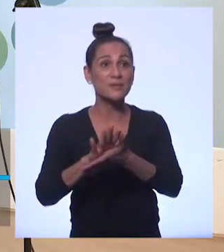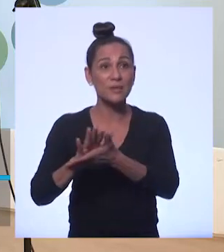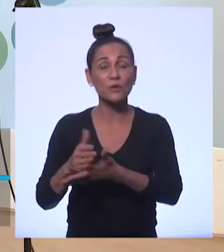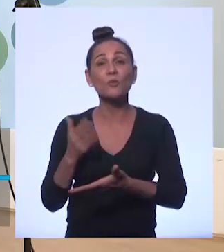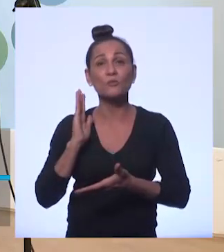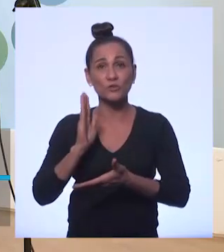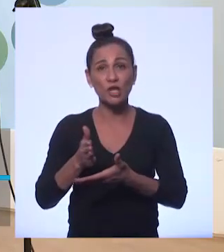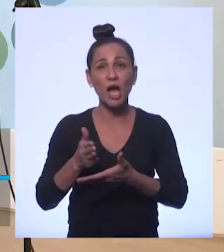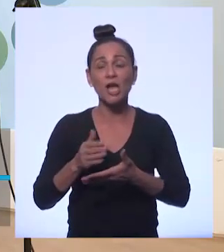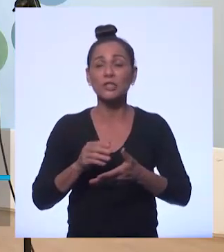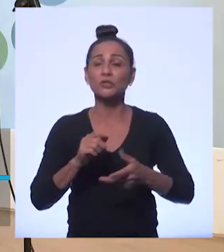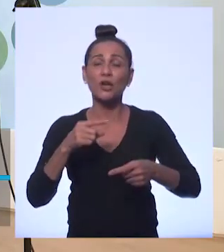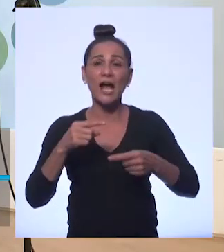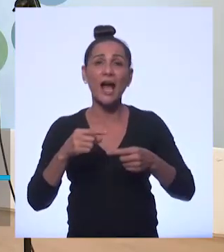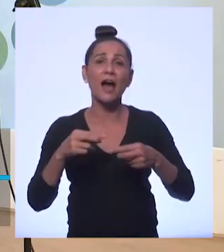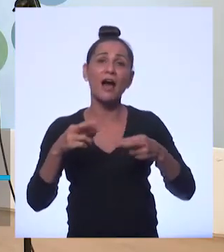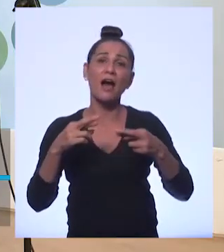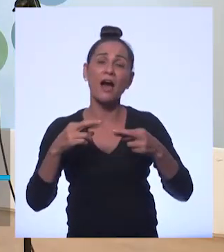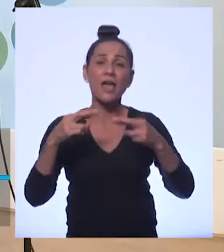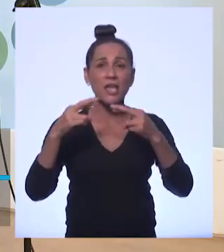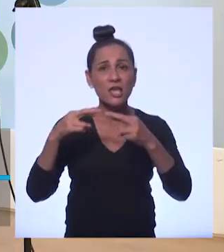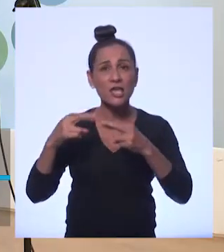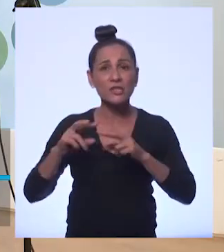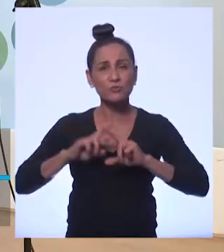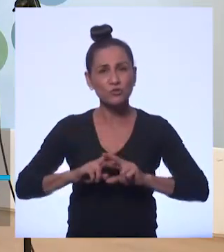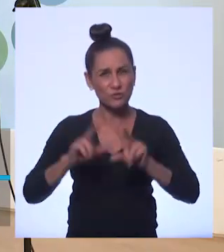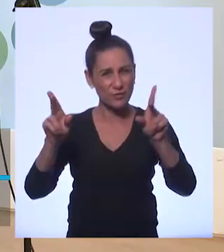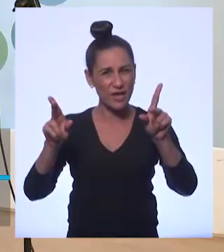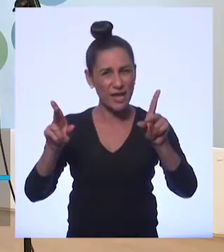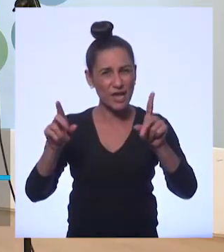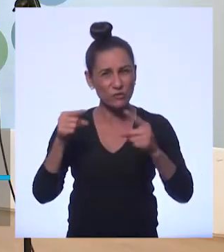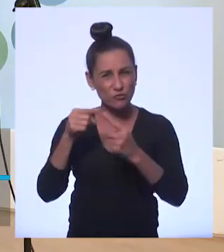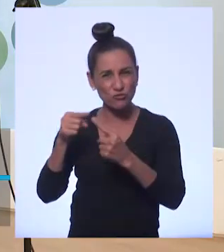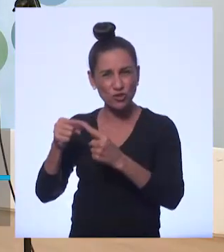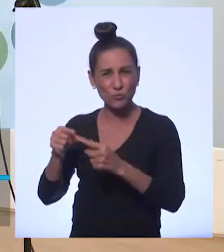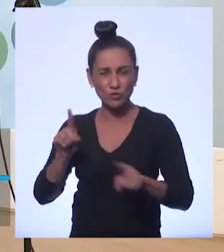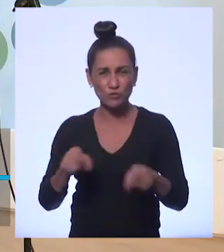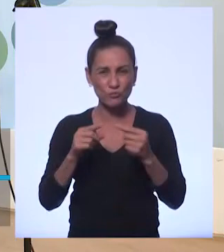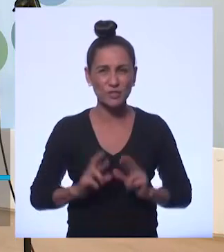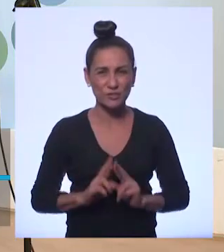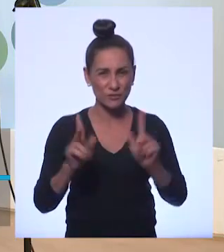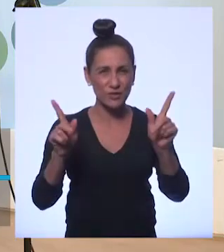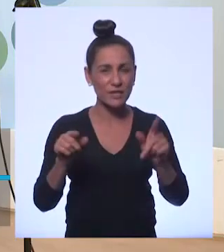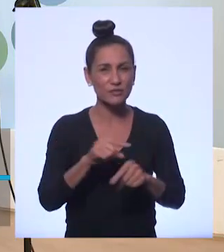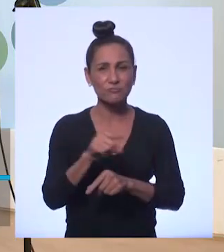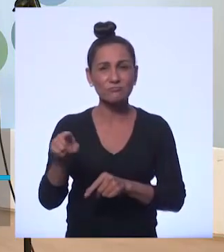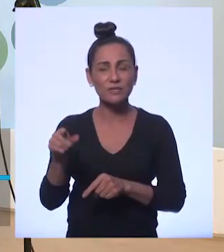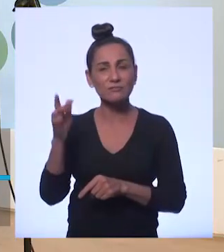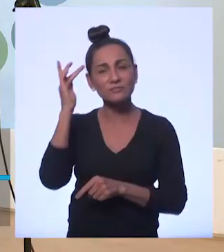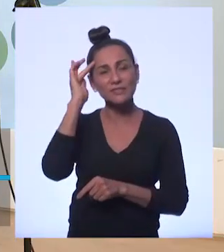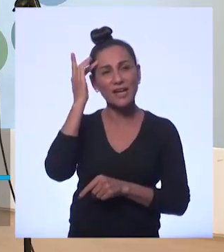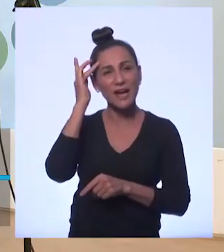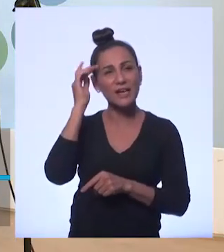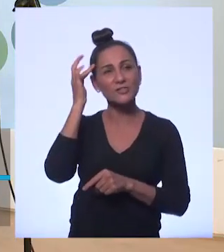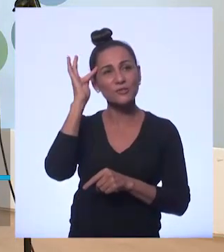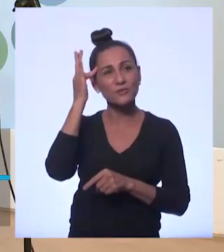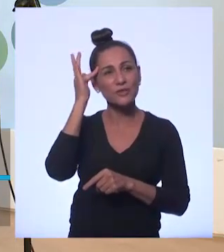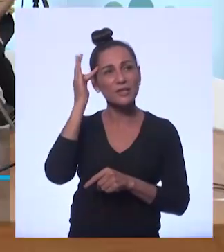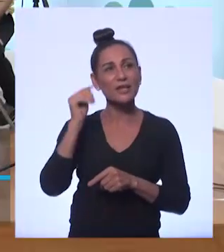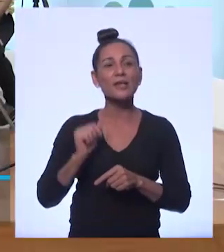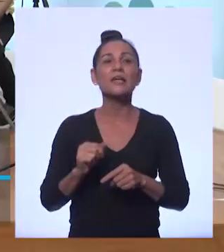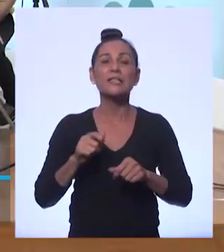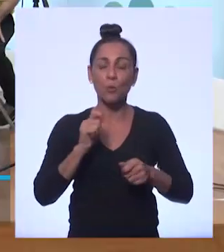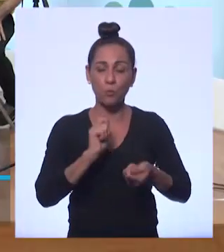ou tocar outros ritmos, mas você pode dar muitos outros usos para a bateria. O que você acha, Mafê? Disso, Ti,